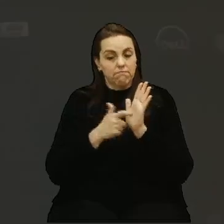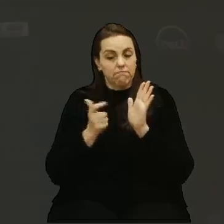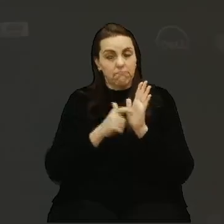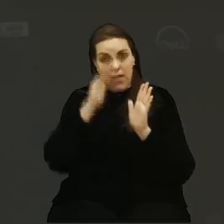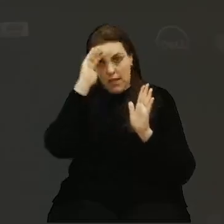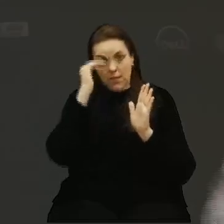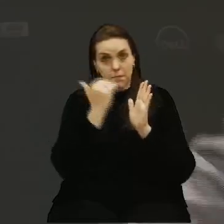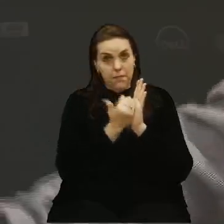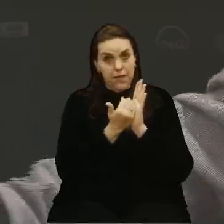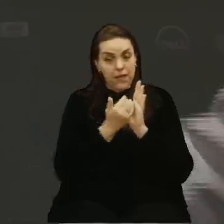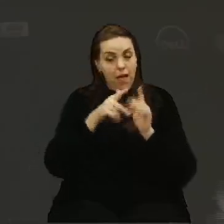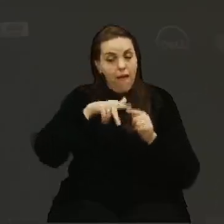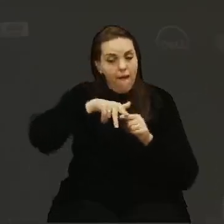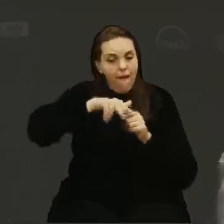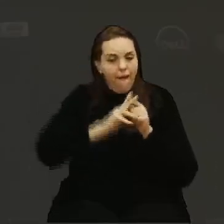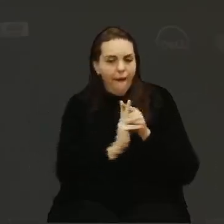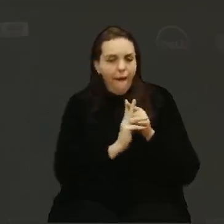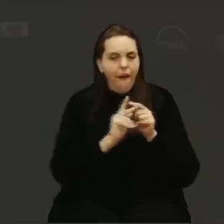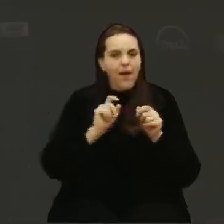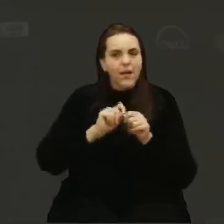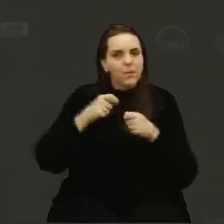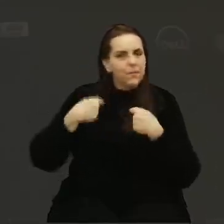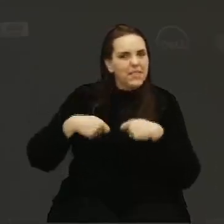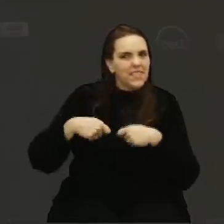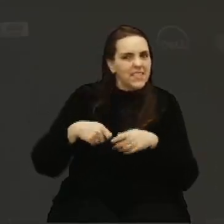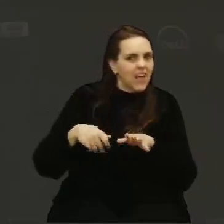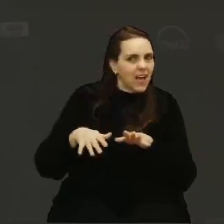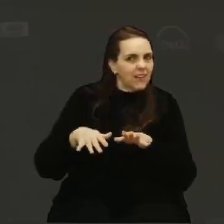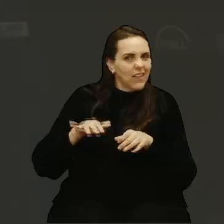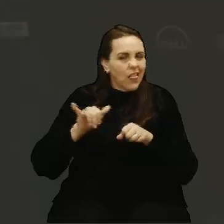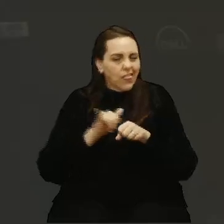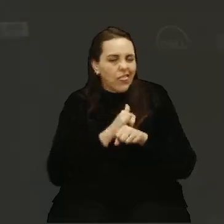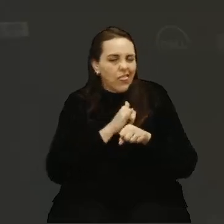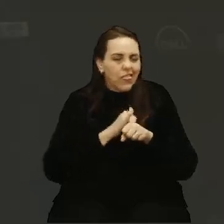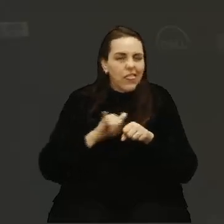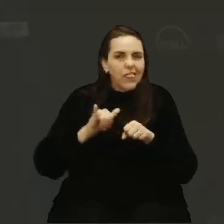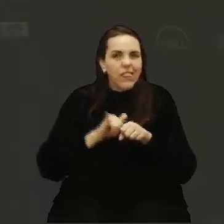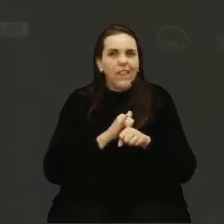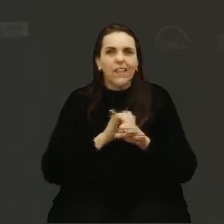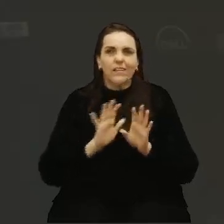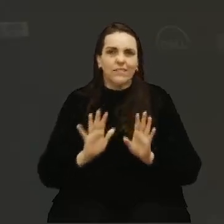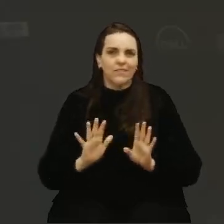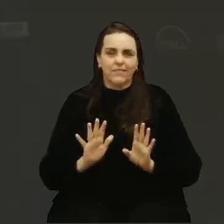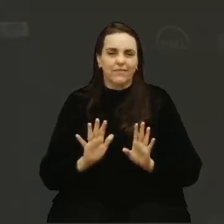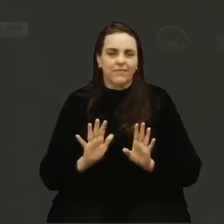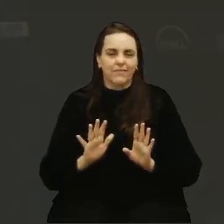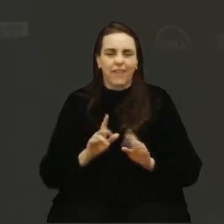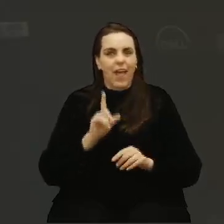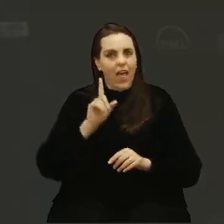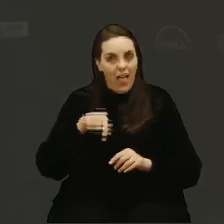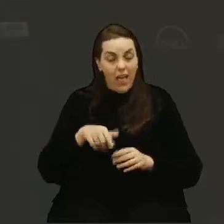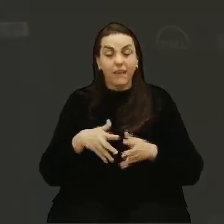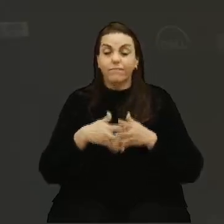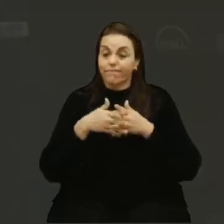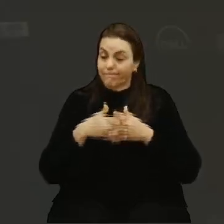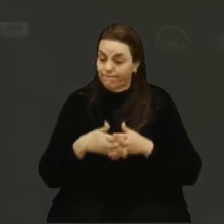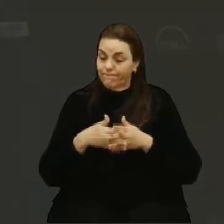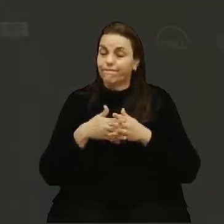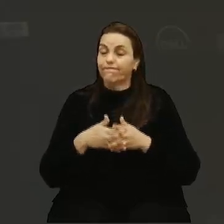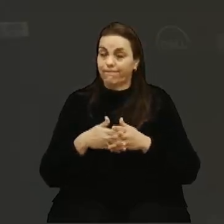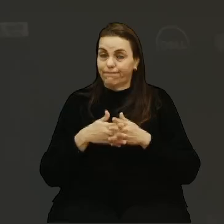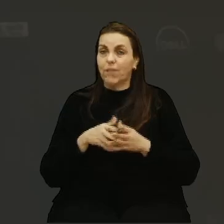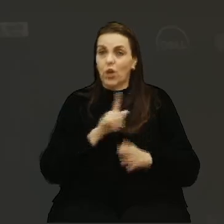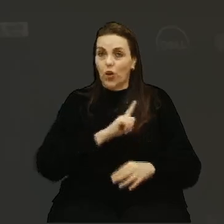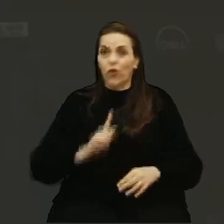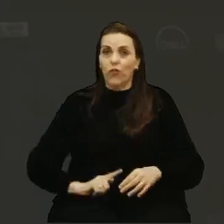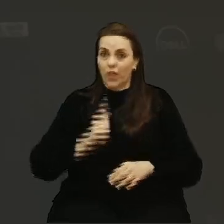gente muda a lei para não precisar cumprir. É um Manaus à vela, o governo do prefeito Adiló, que depende